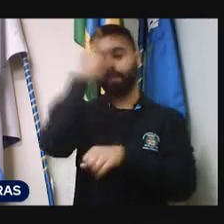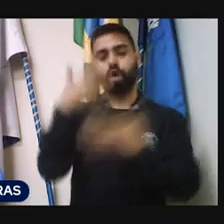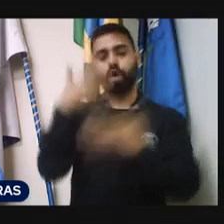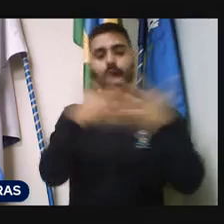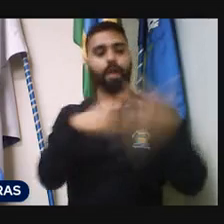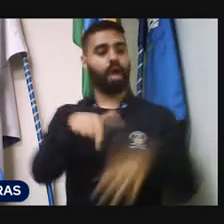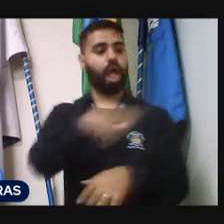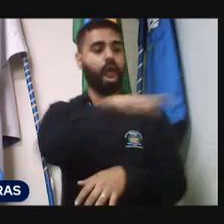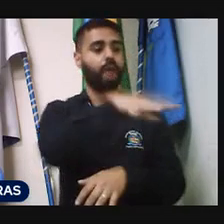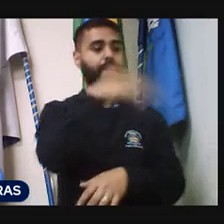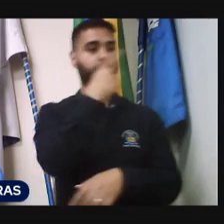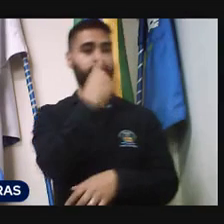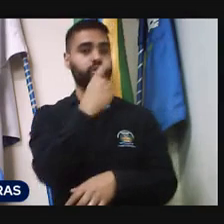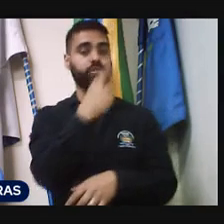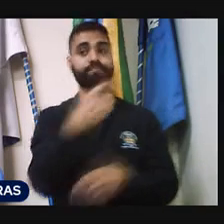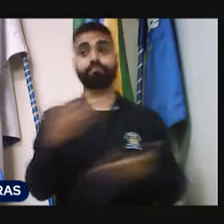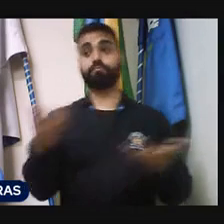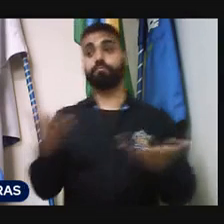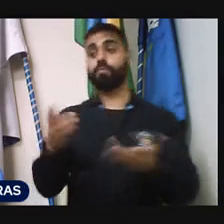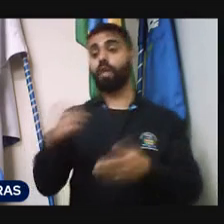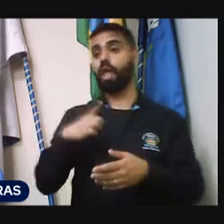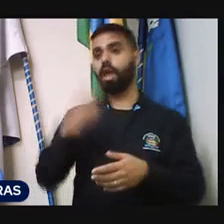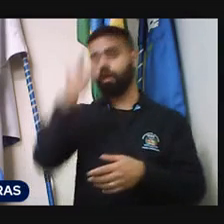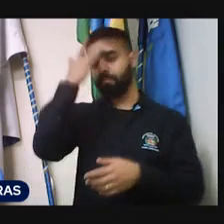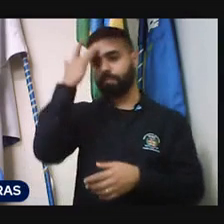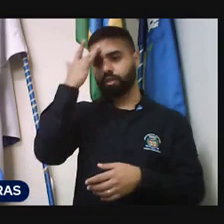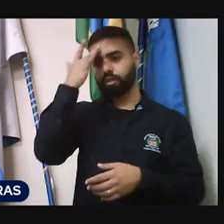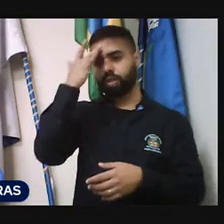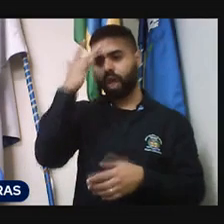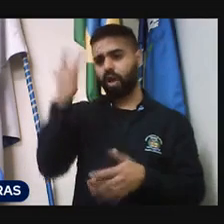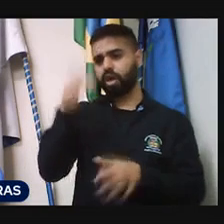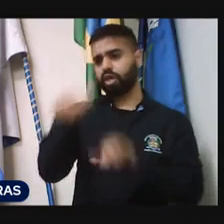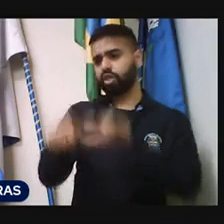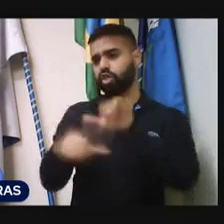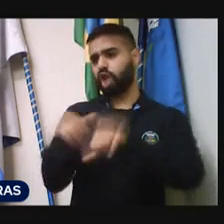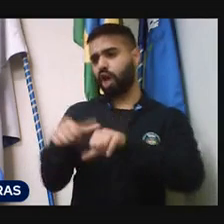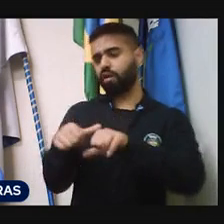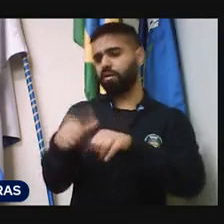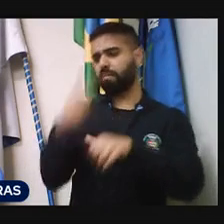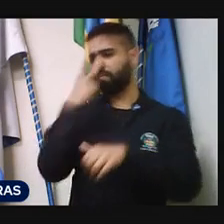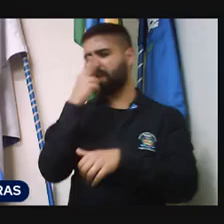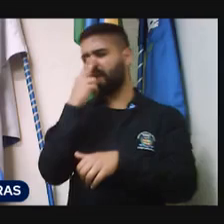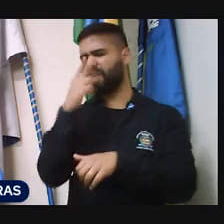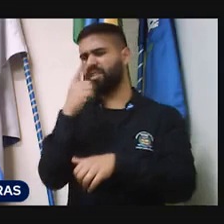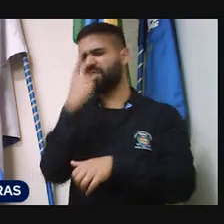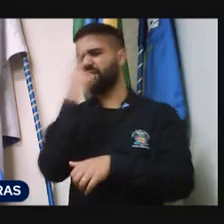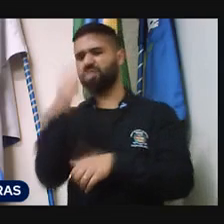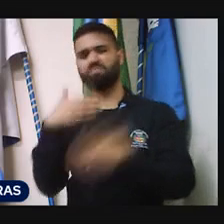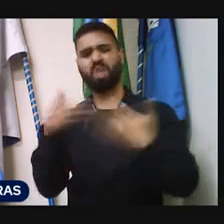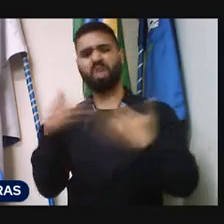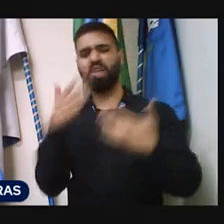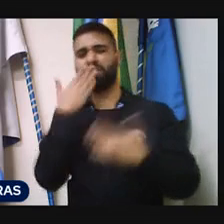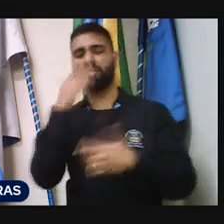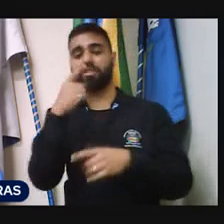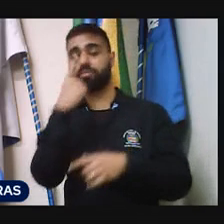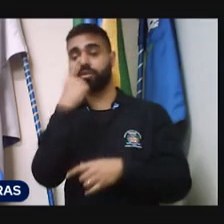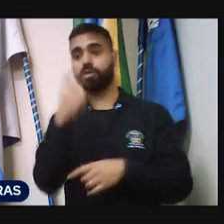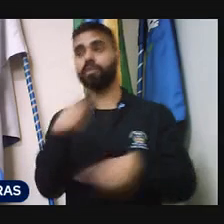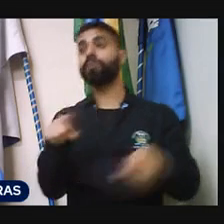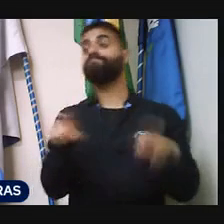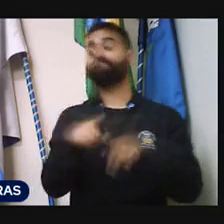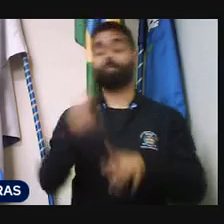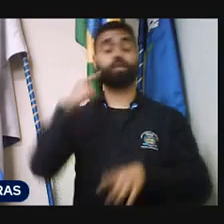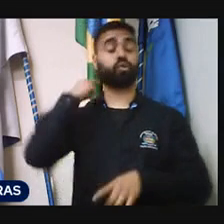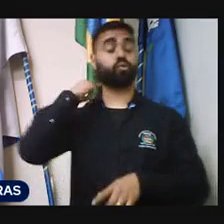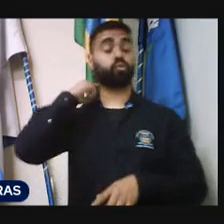e agora vem a entrada de sopa Piedade transformado em lixeira pública com todo tipo de lixo espalhado que